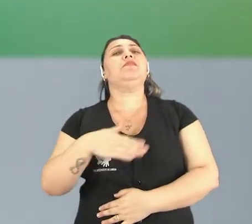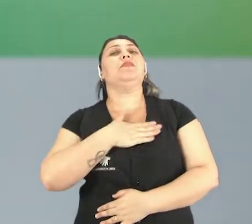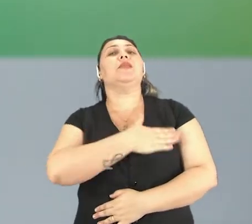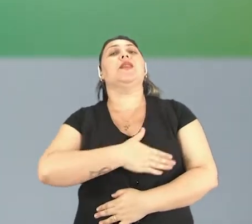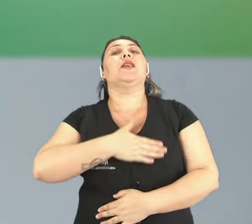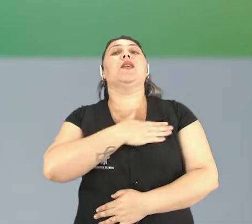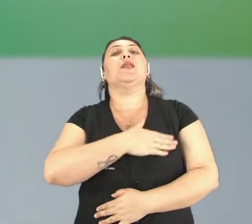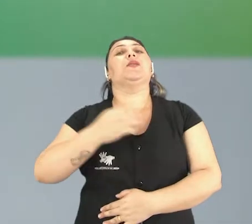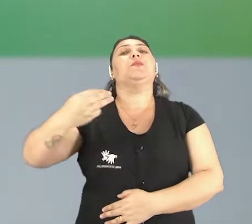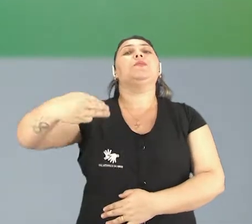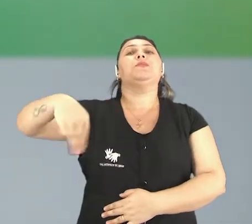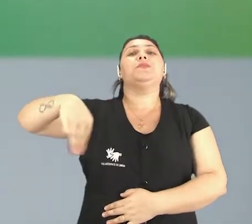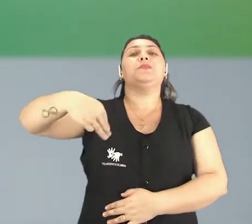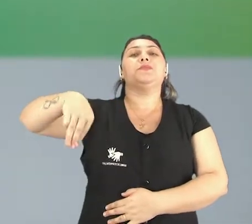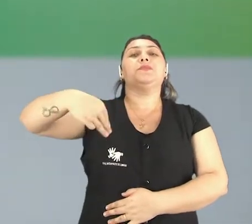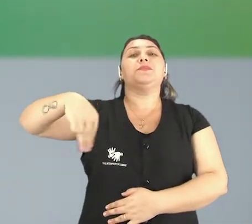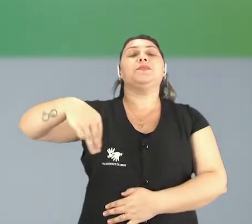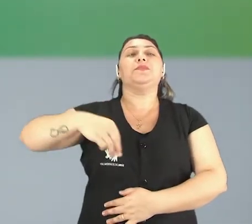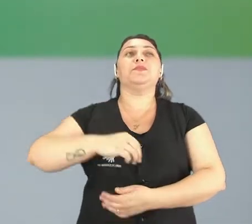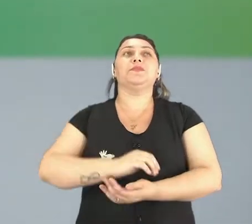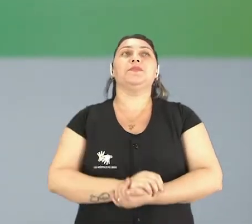de matemática?